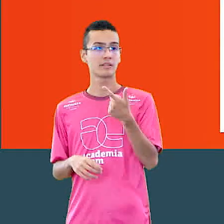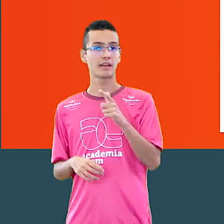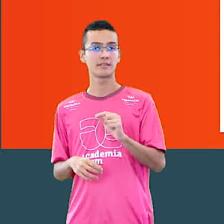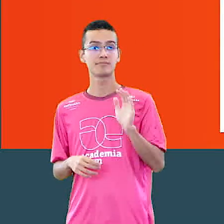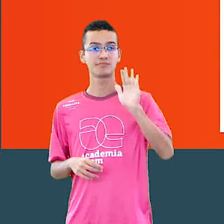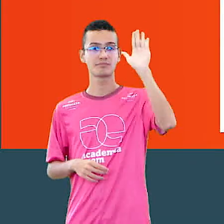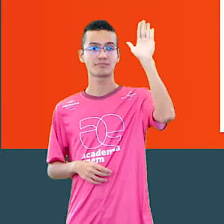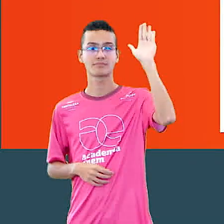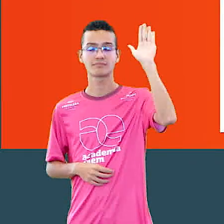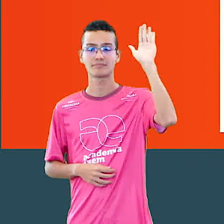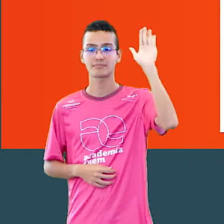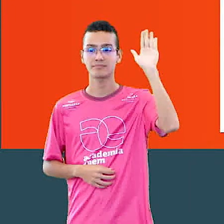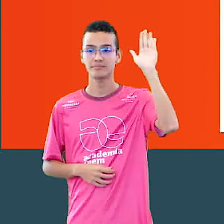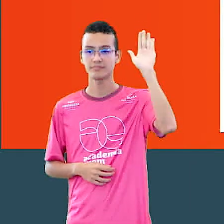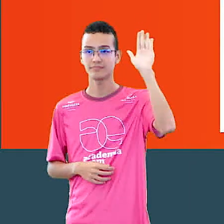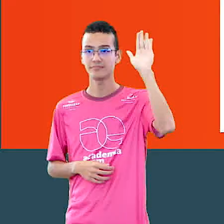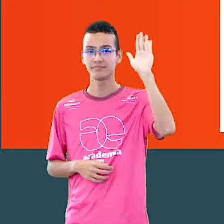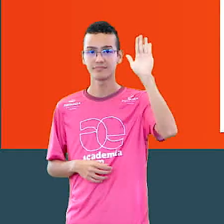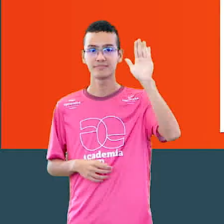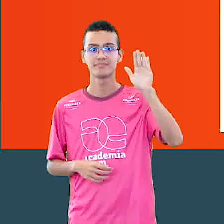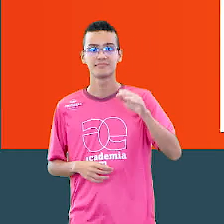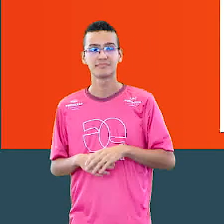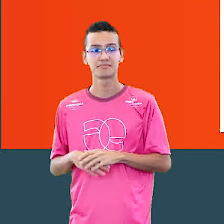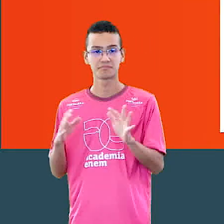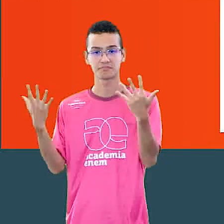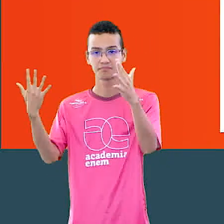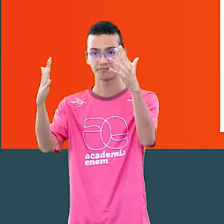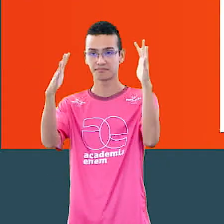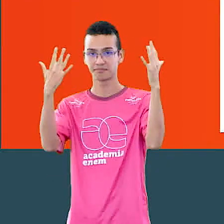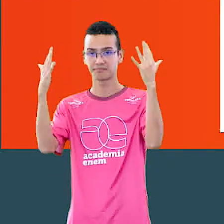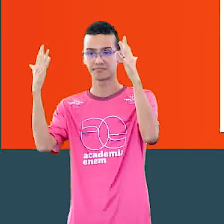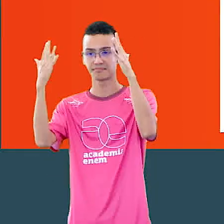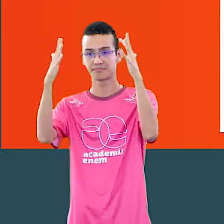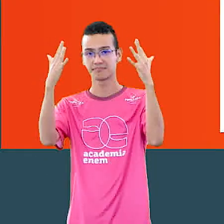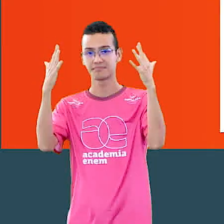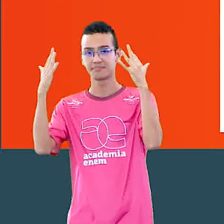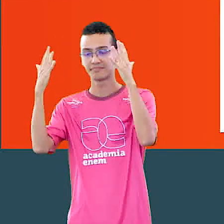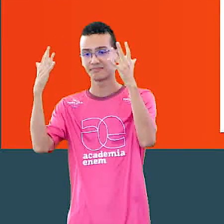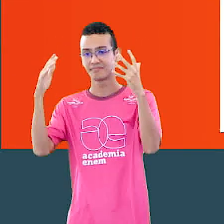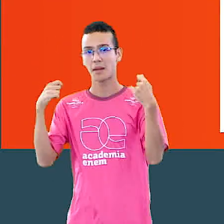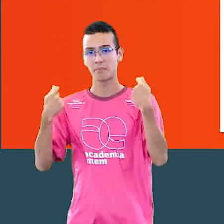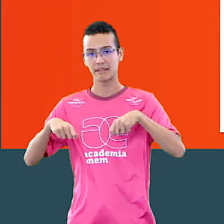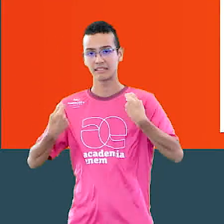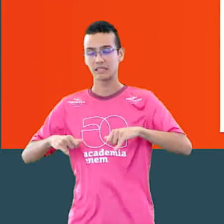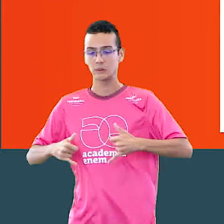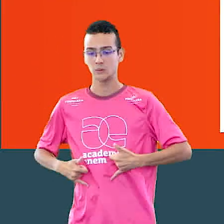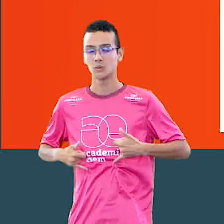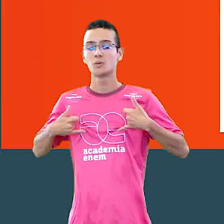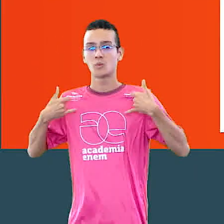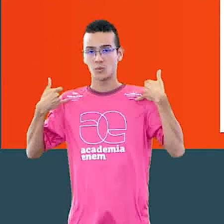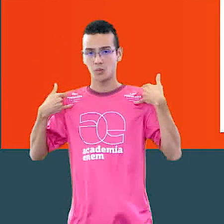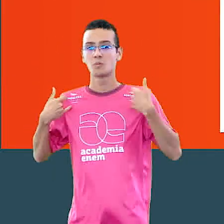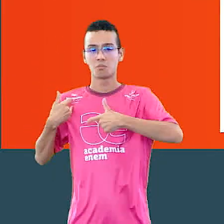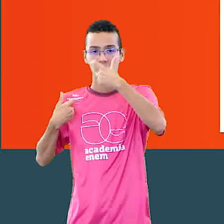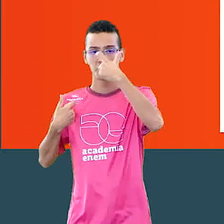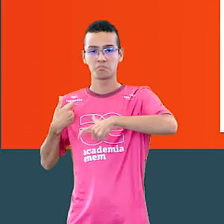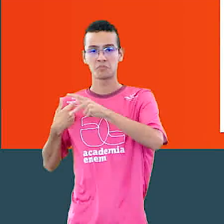orgulhar de ser professores, gente. Palma para esse povo todo aqui, não é não?